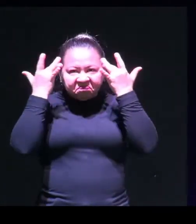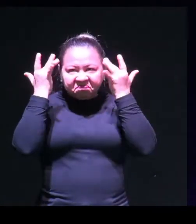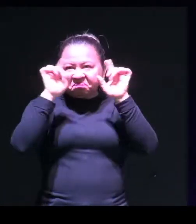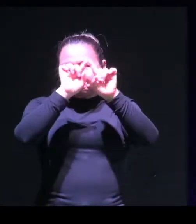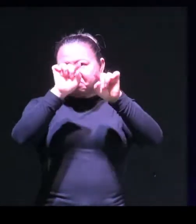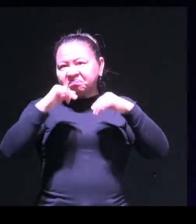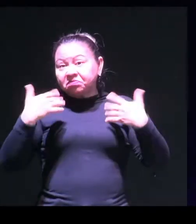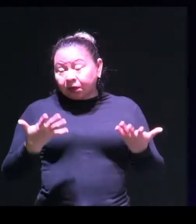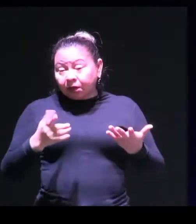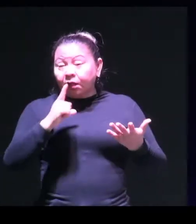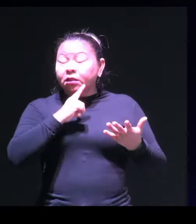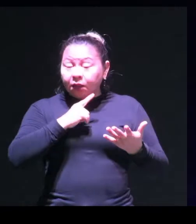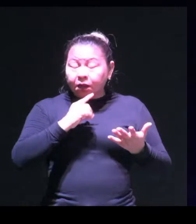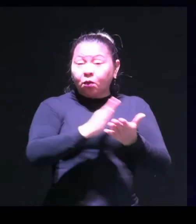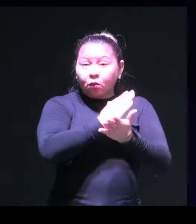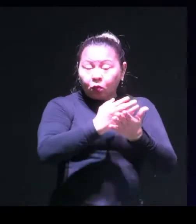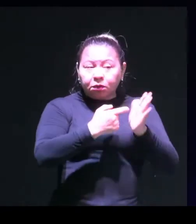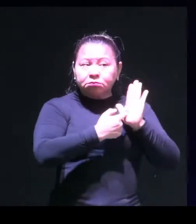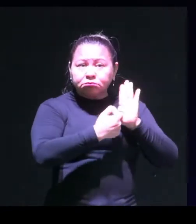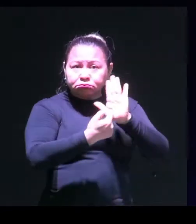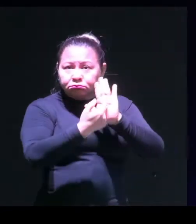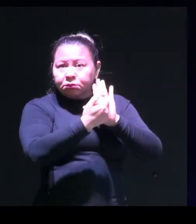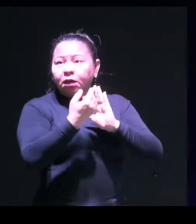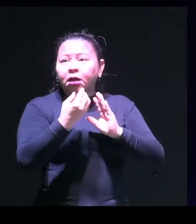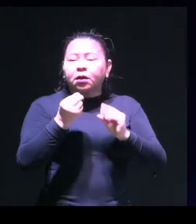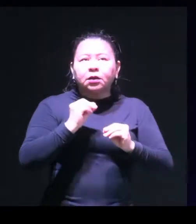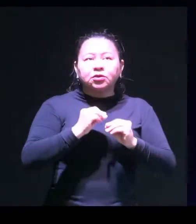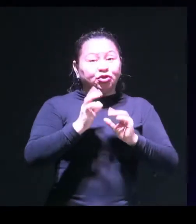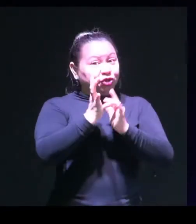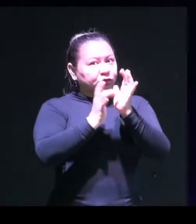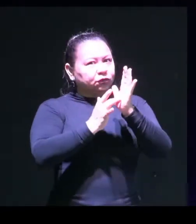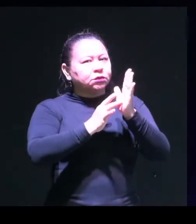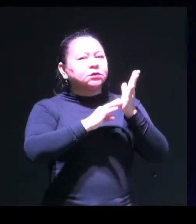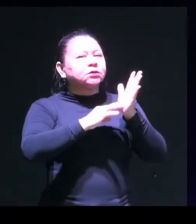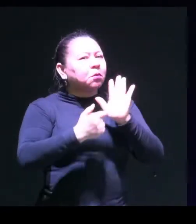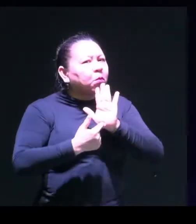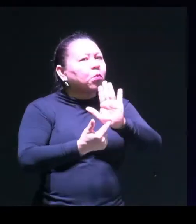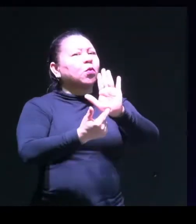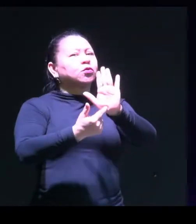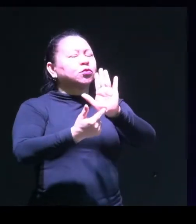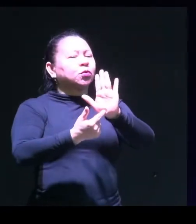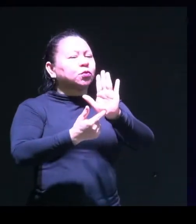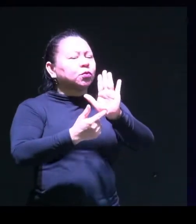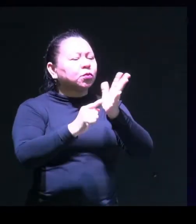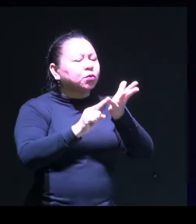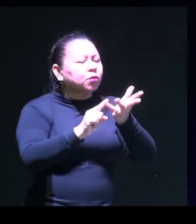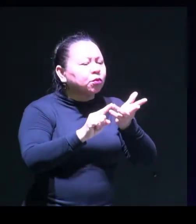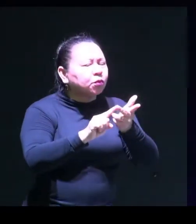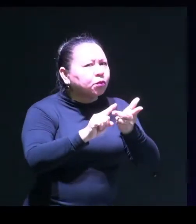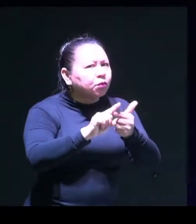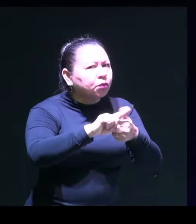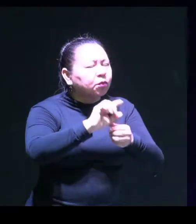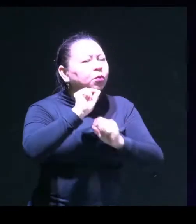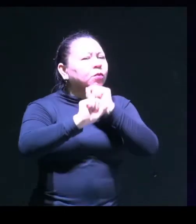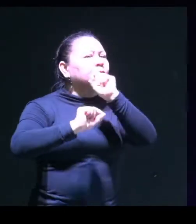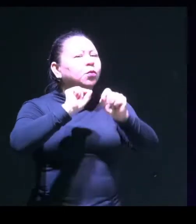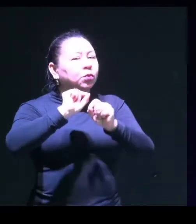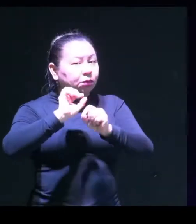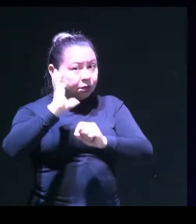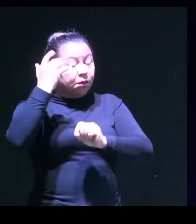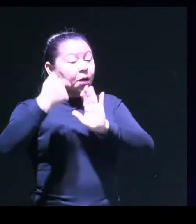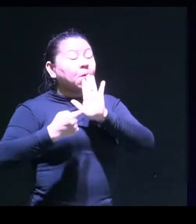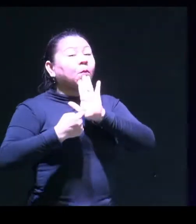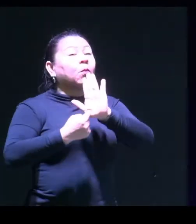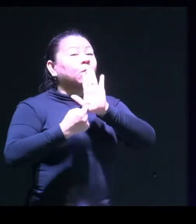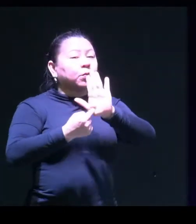será? Existem sinais. Jesus nos deu várias pistas que serviriam de sinais